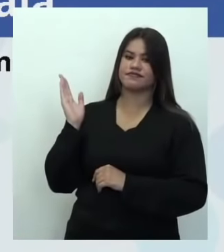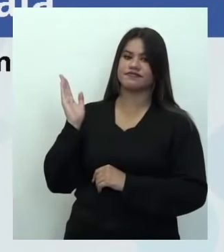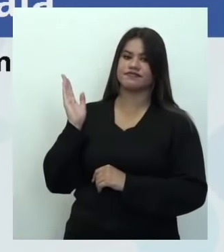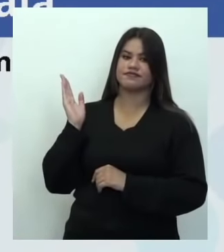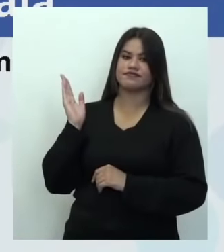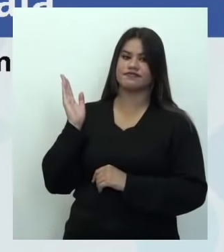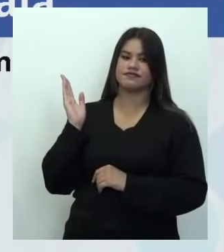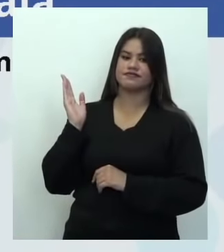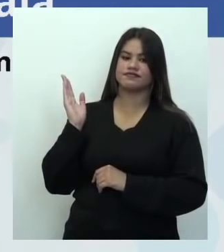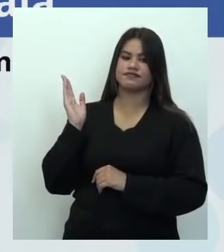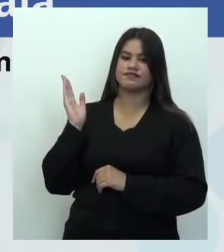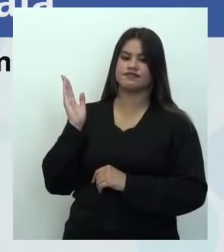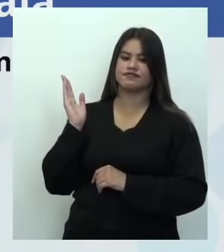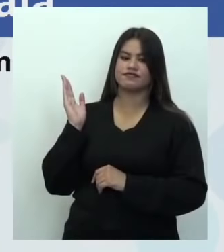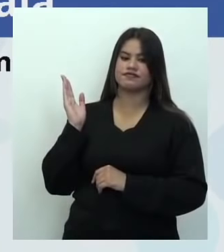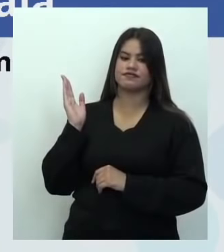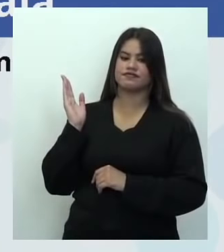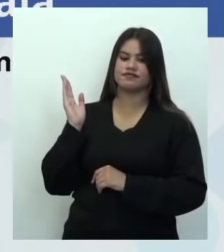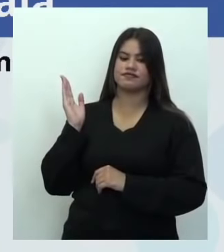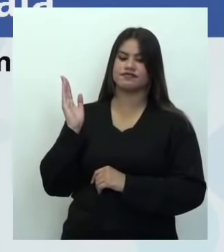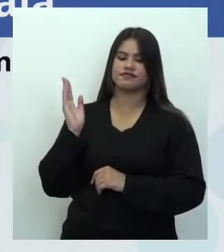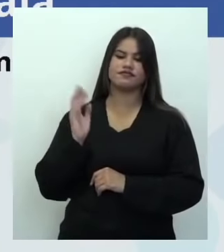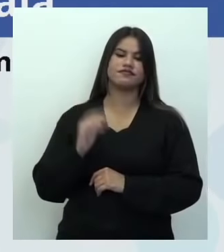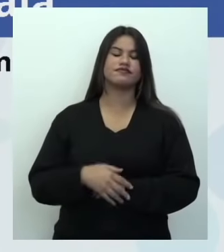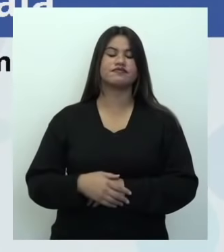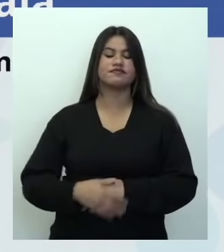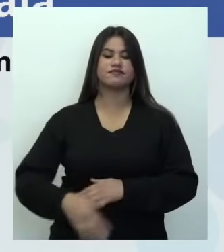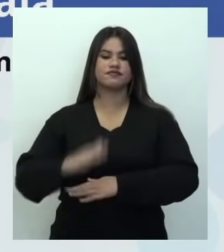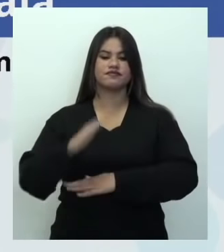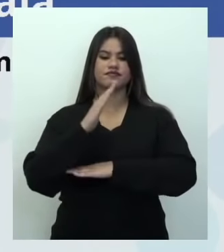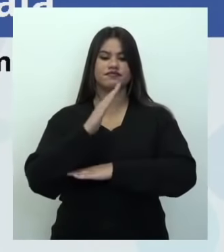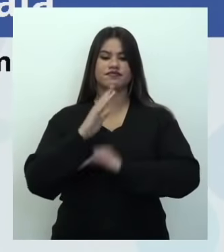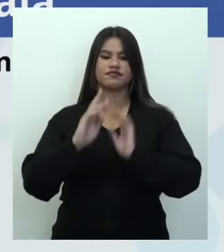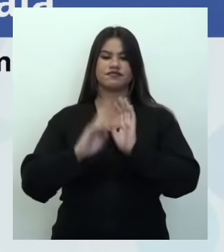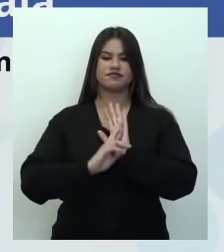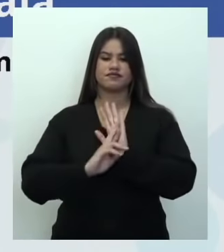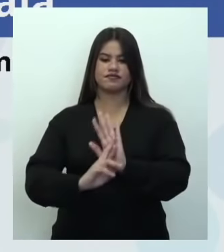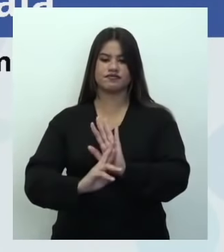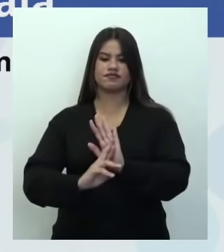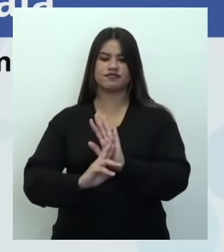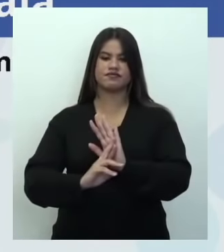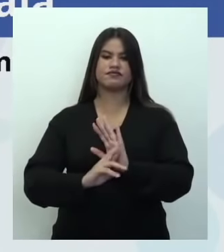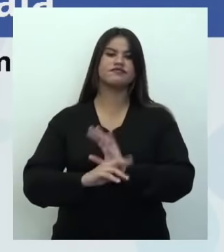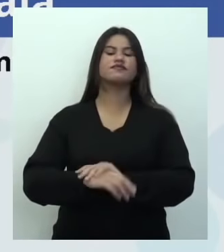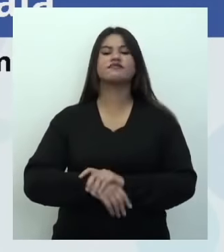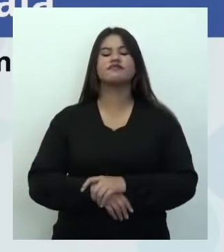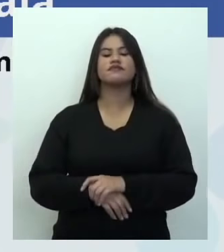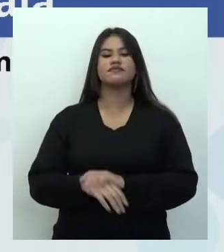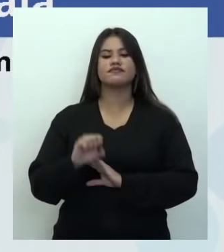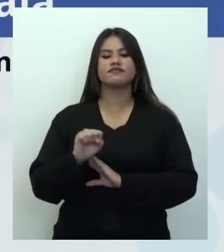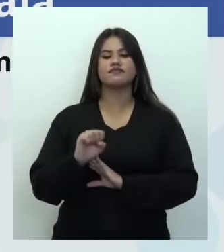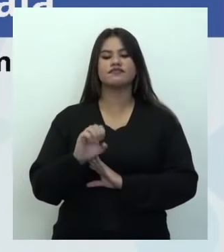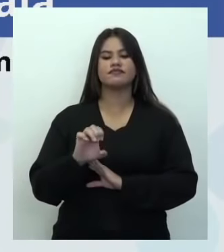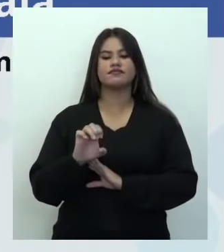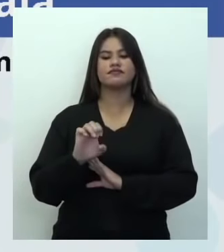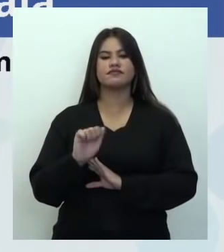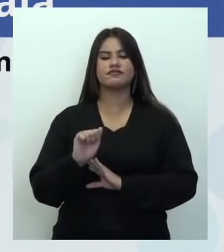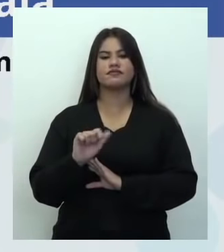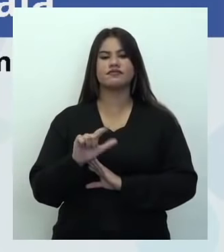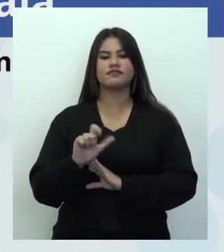aula se chama Representações Cartográficas e Escala. Essa aula, ela